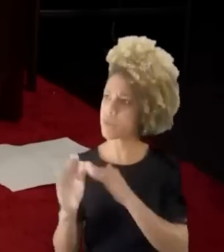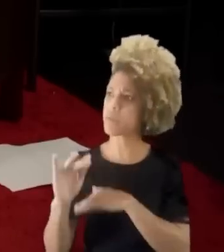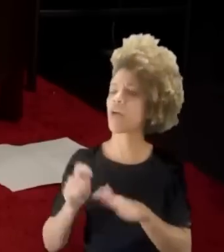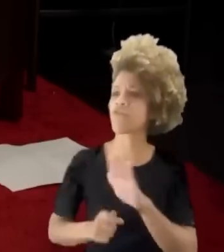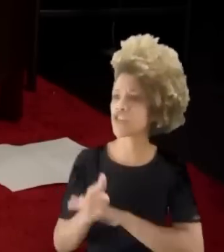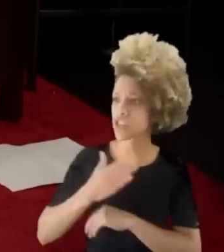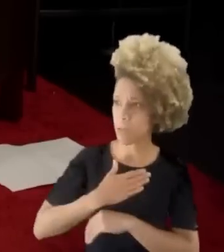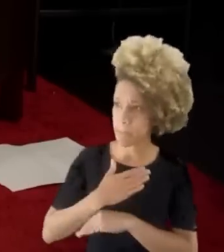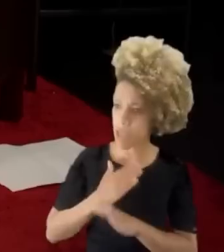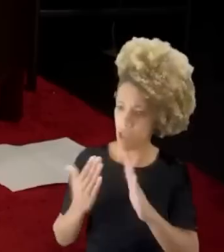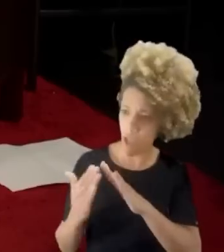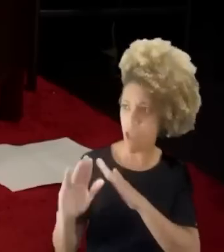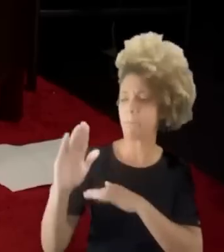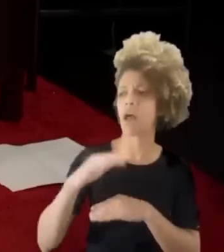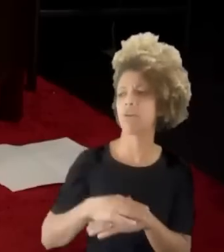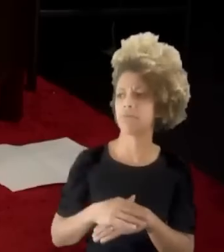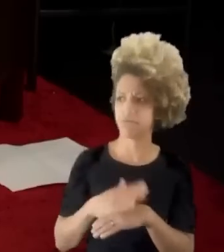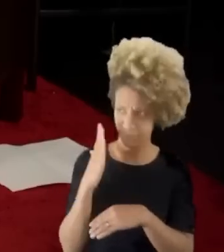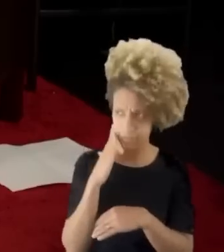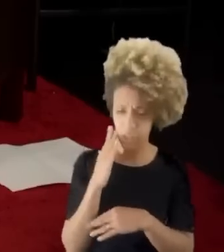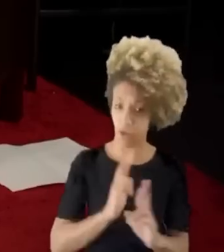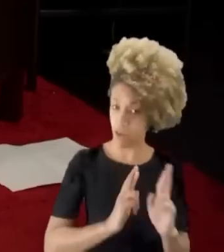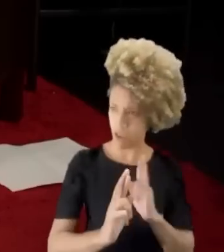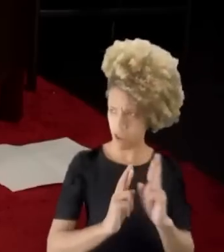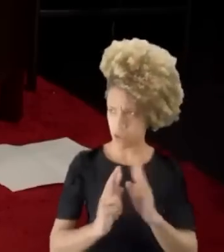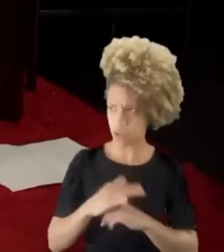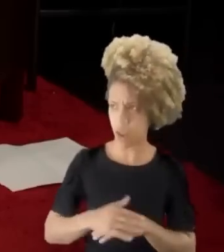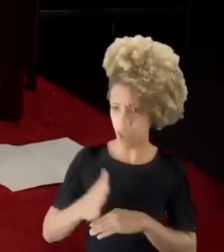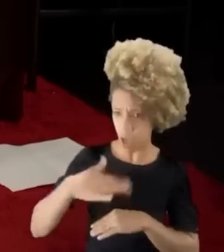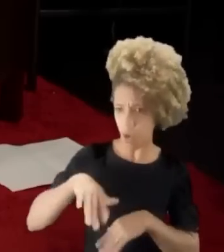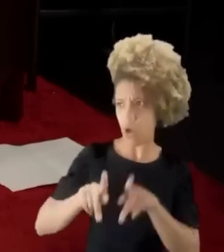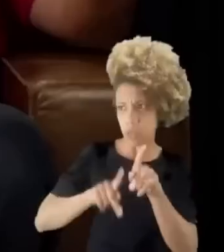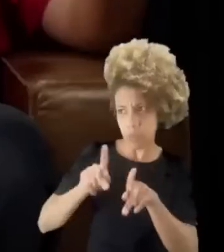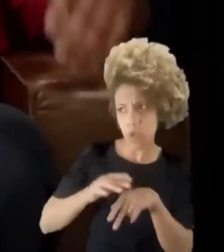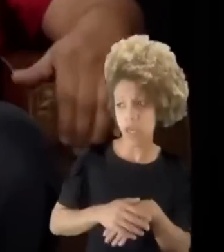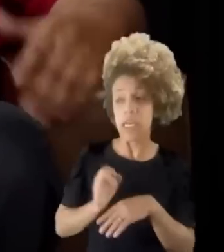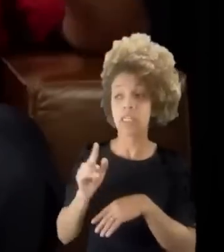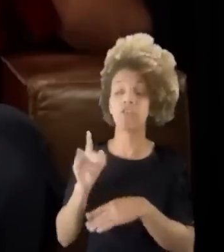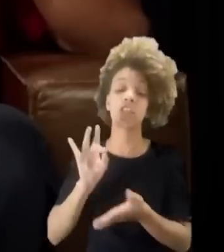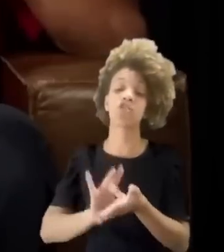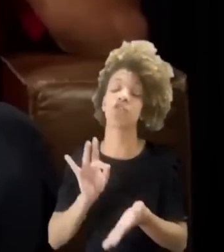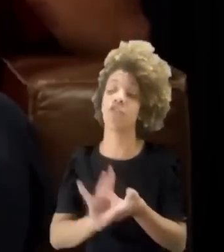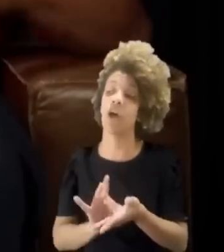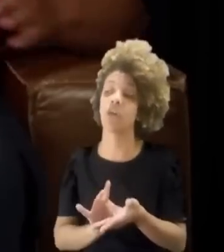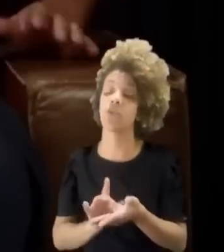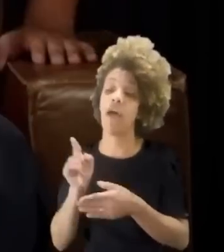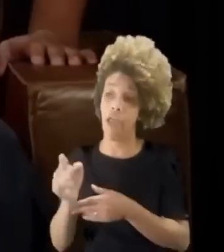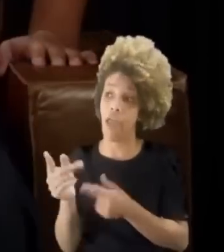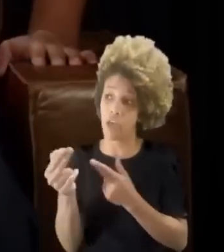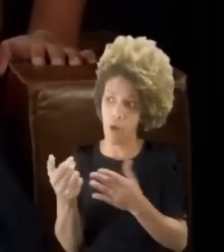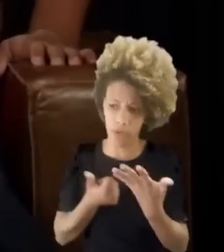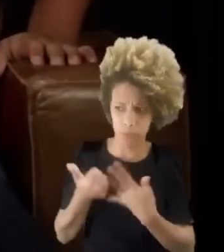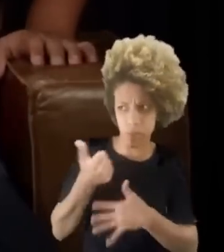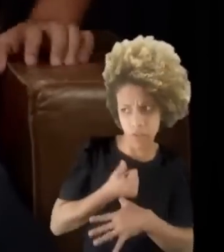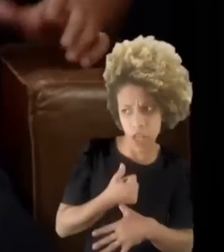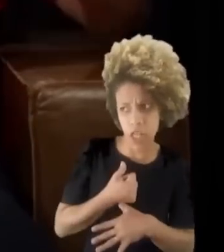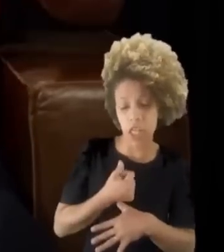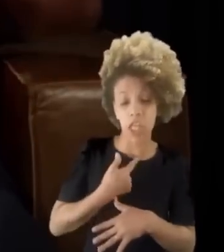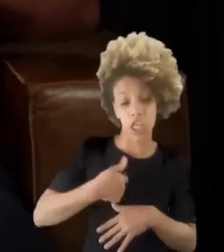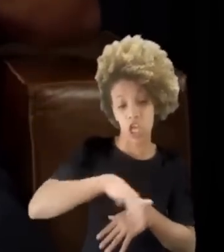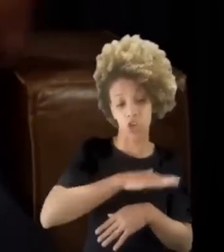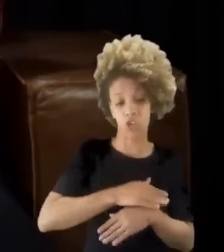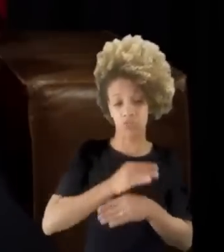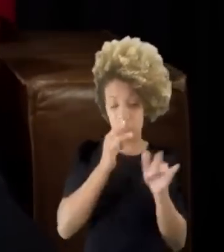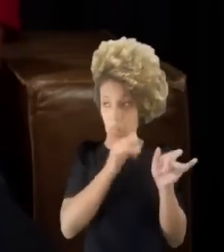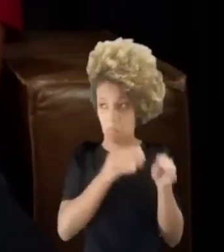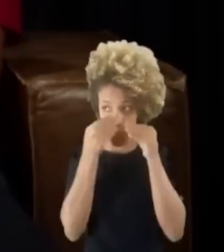vem investir o seu dinheiro na minha quebrada tá ligado vem se relacionar com o nosso povo vem tá ligado Se você realmente é esse cara privilegiado e